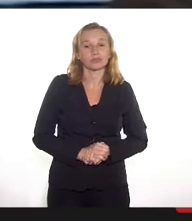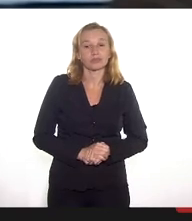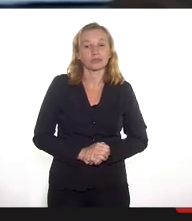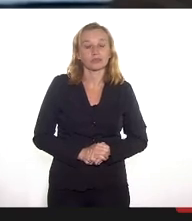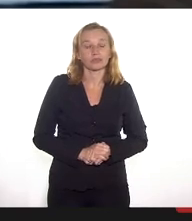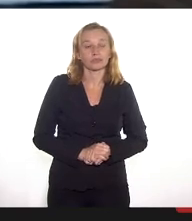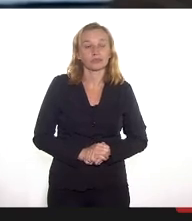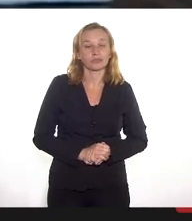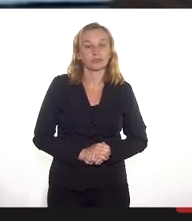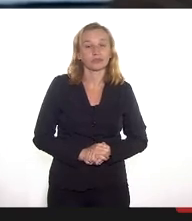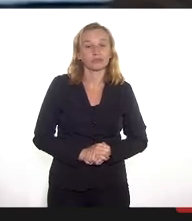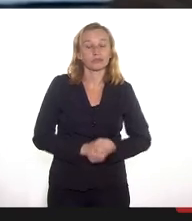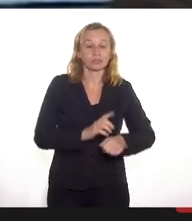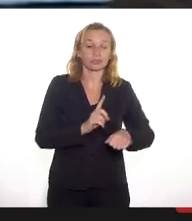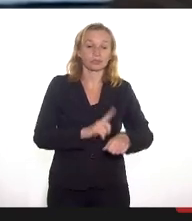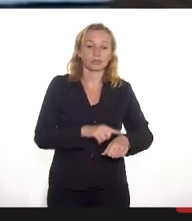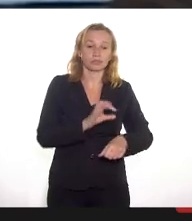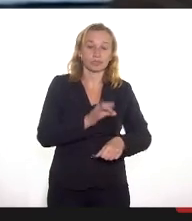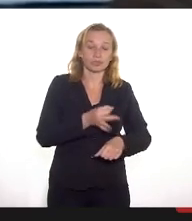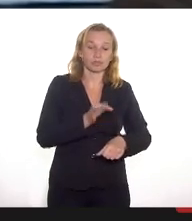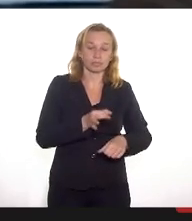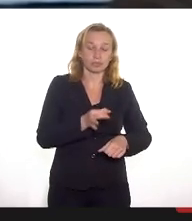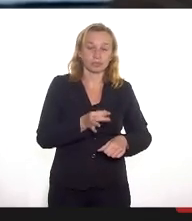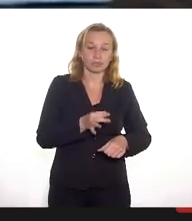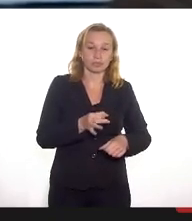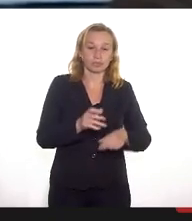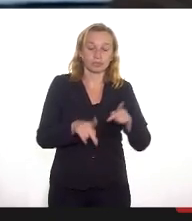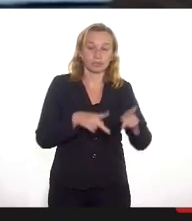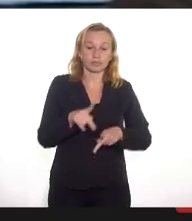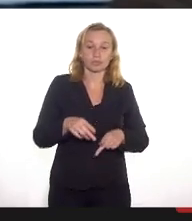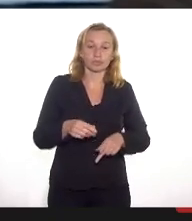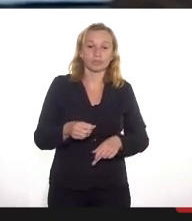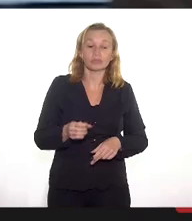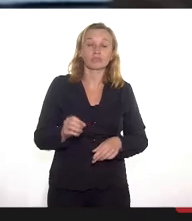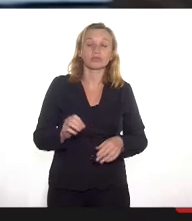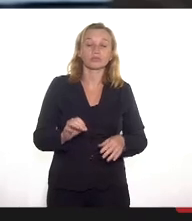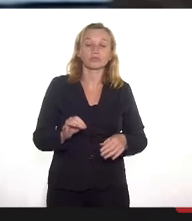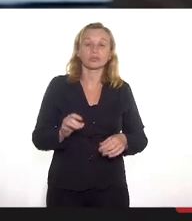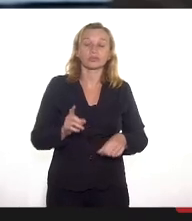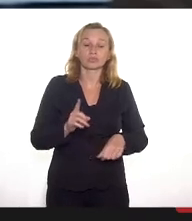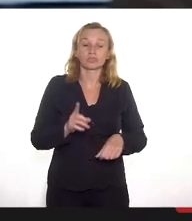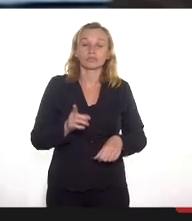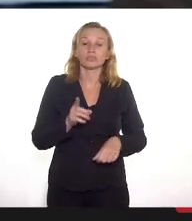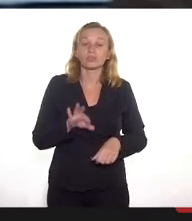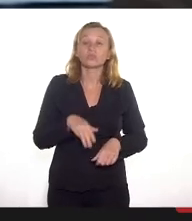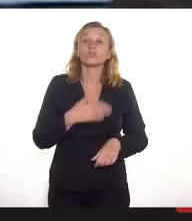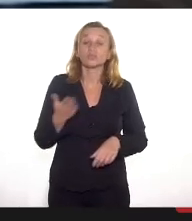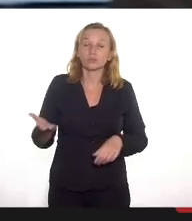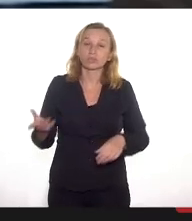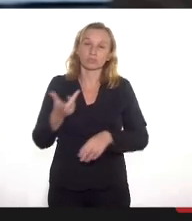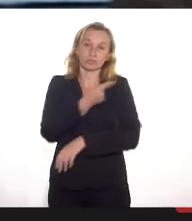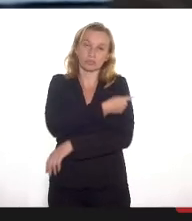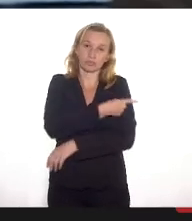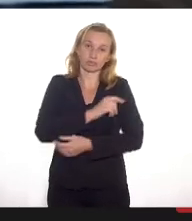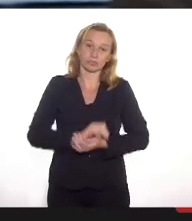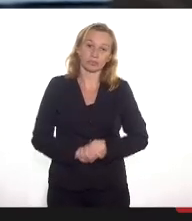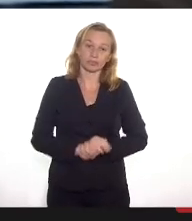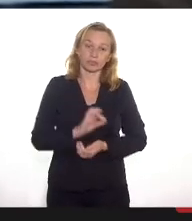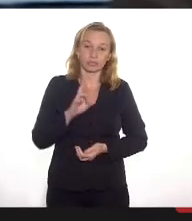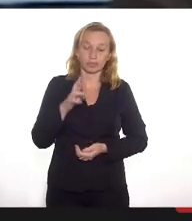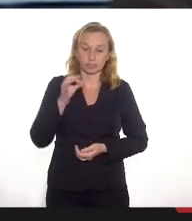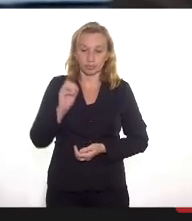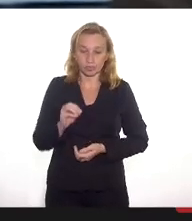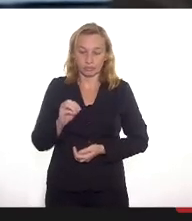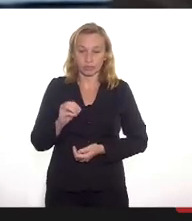população já previsibilidade para populações e quando ela vai ter uma acionada descarregado o único que já foi divulgado